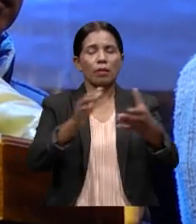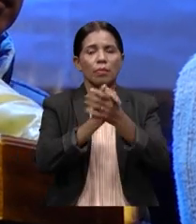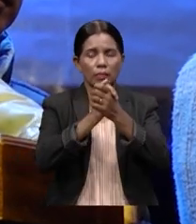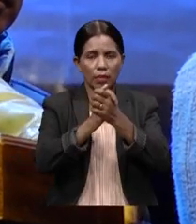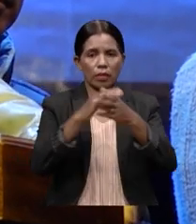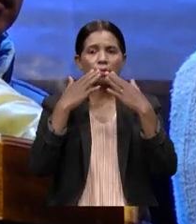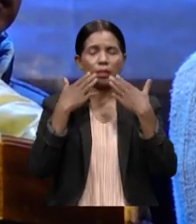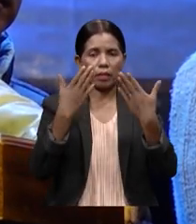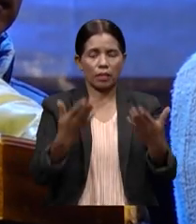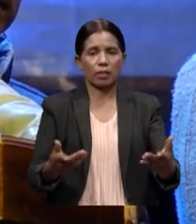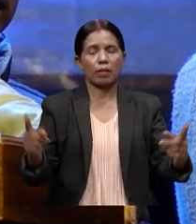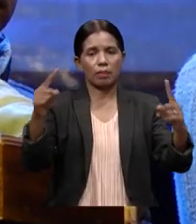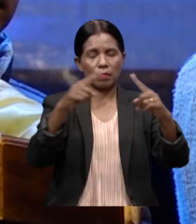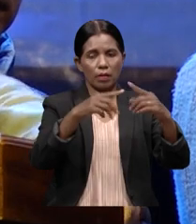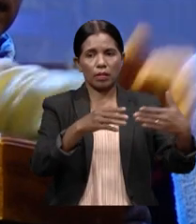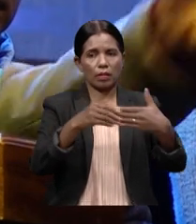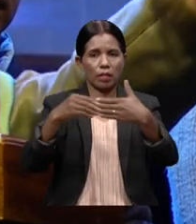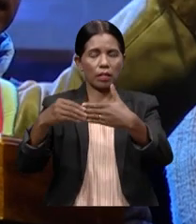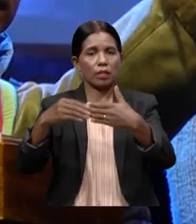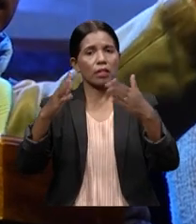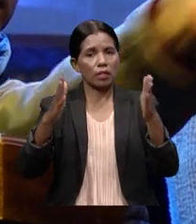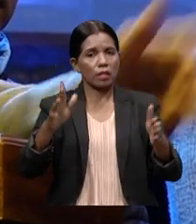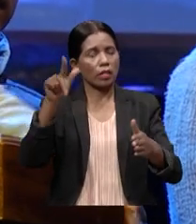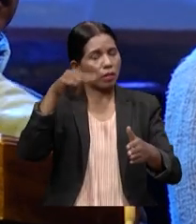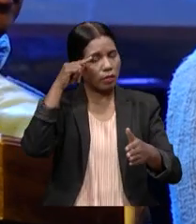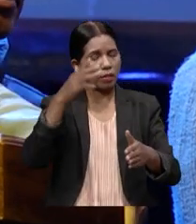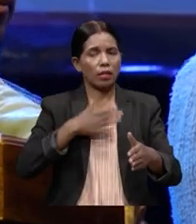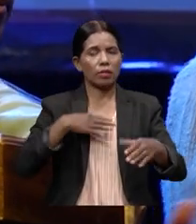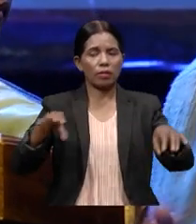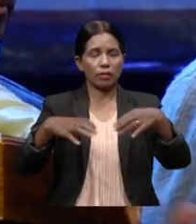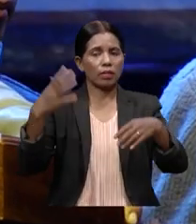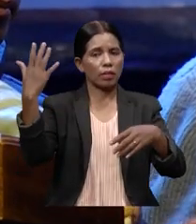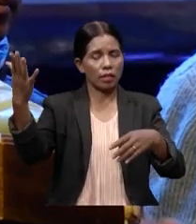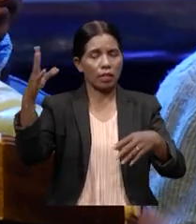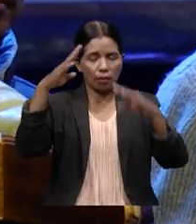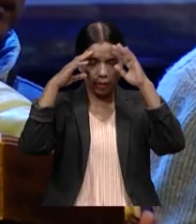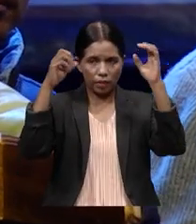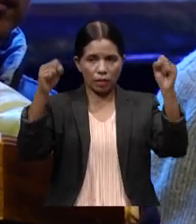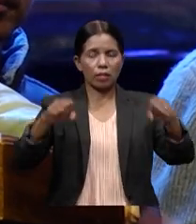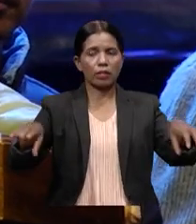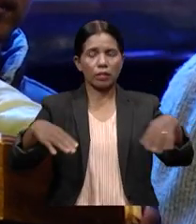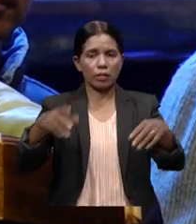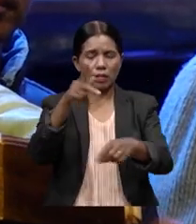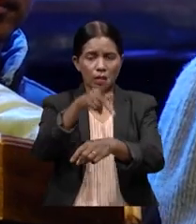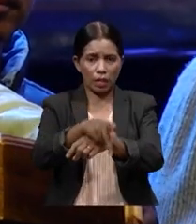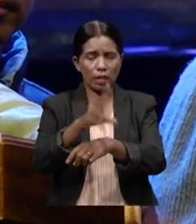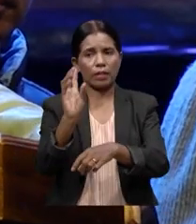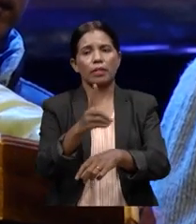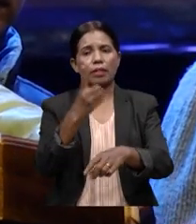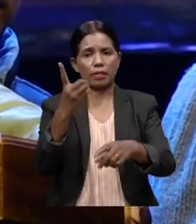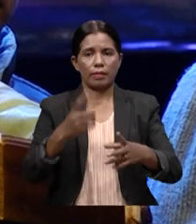ba liderança governo. A minha staff seria a presidência vos, serviço Calan Loron,